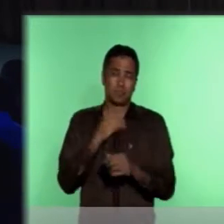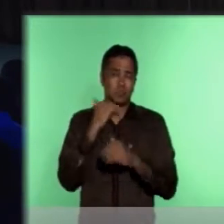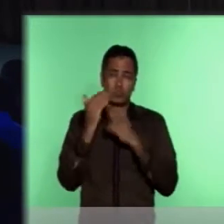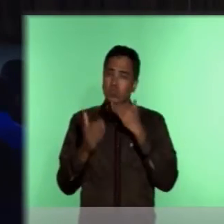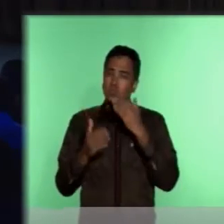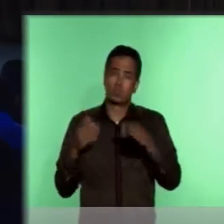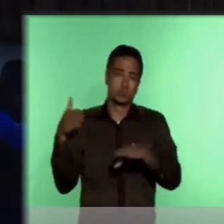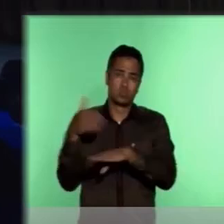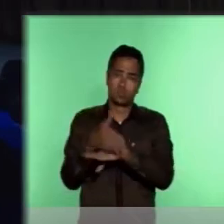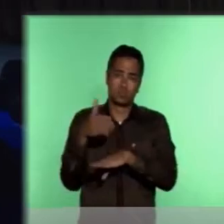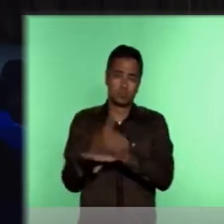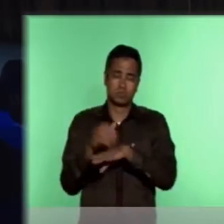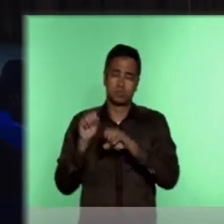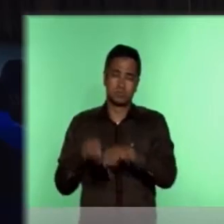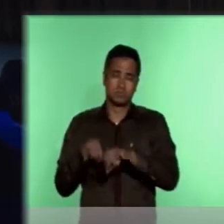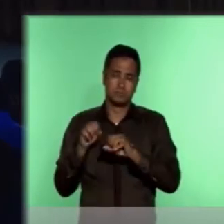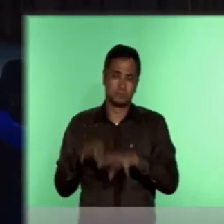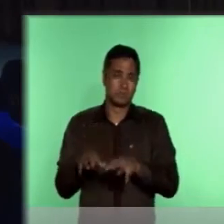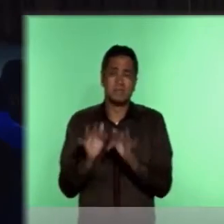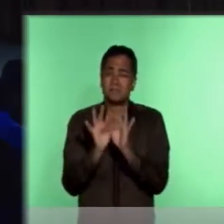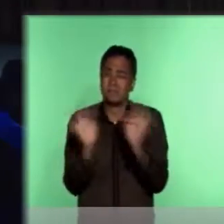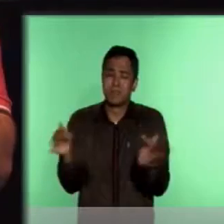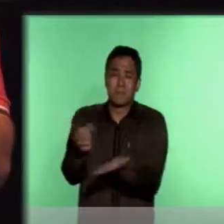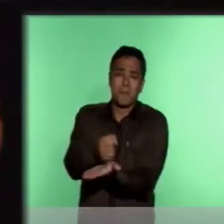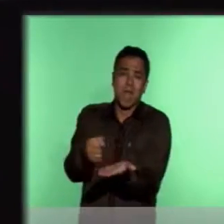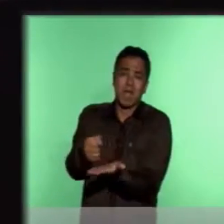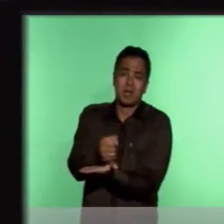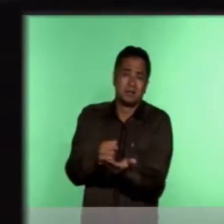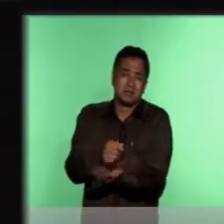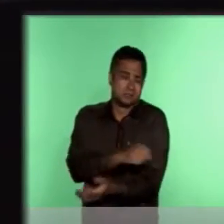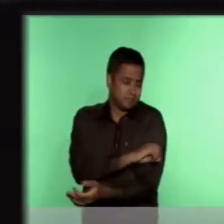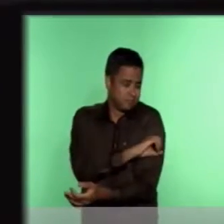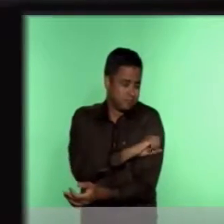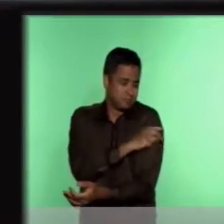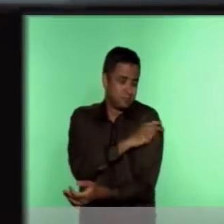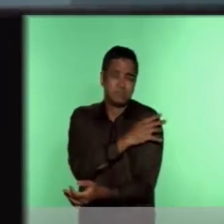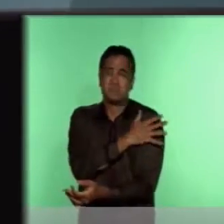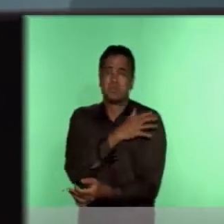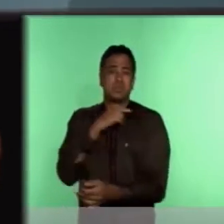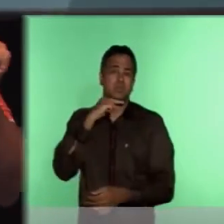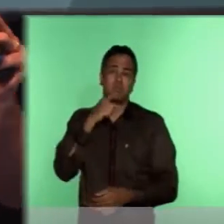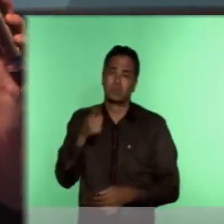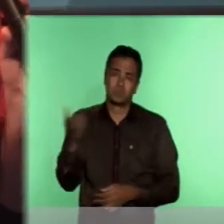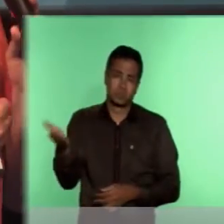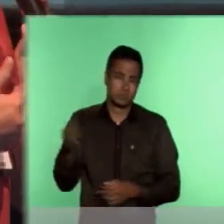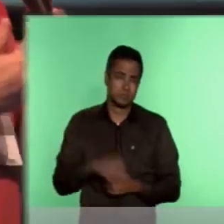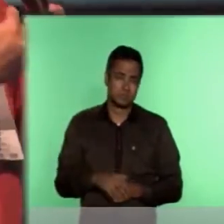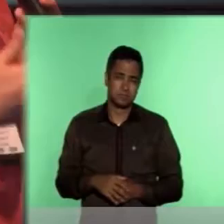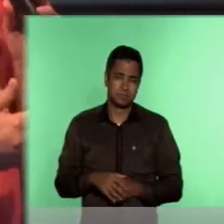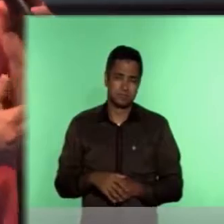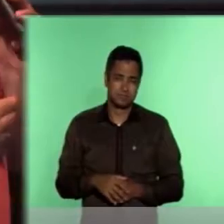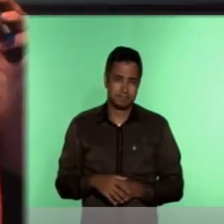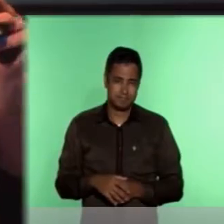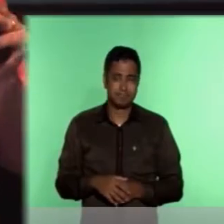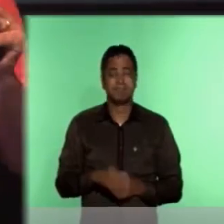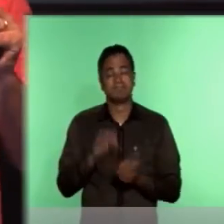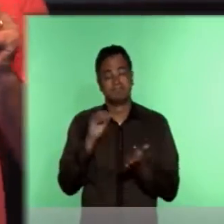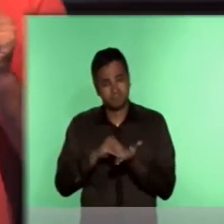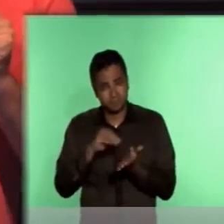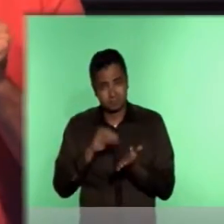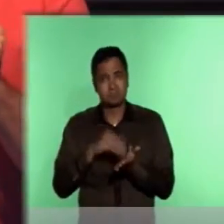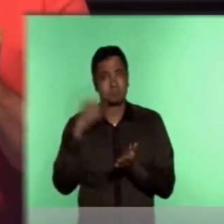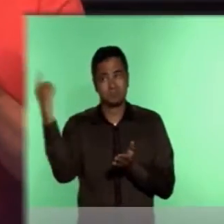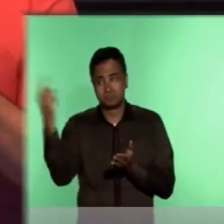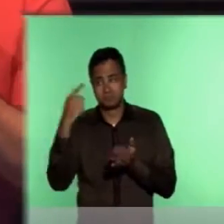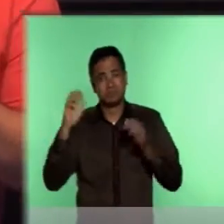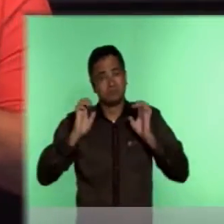alfabetização, realizado. Isso demonstra a nossa incapacidade de cumprir com um compromisso ético com a nossa